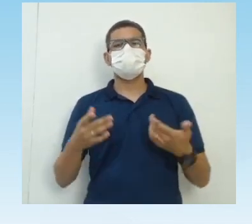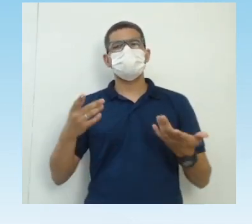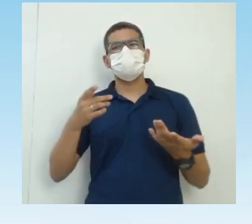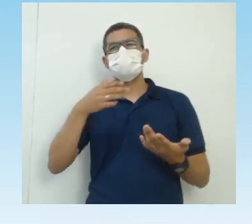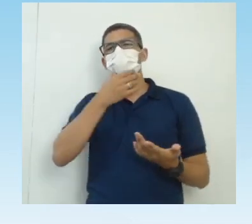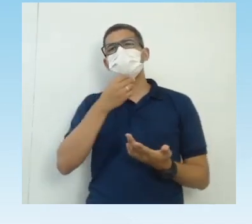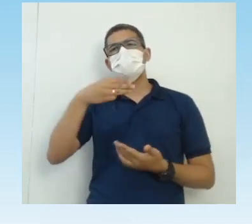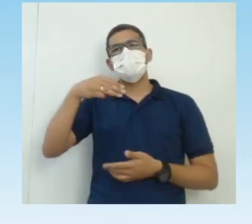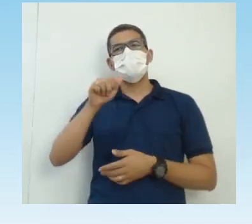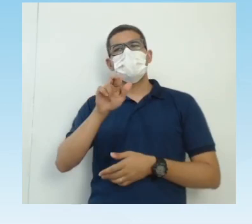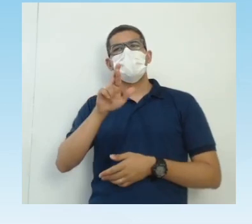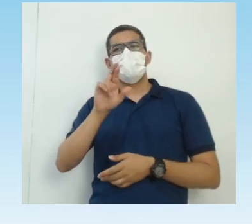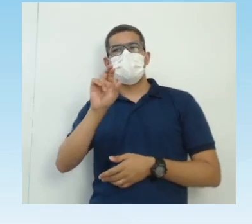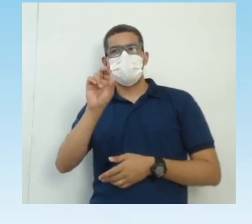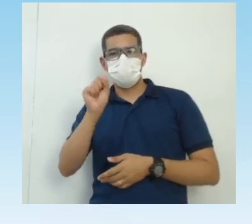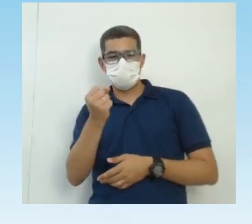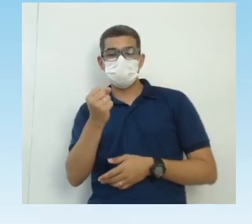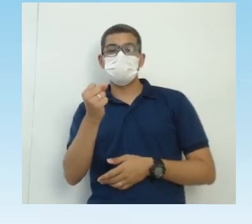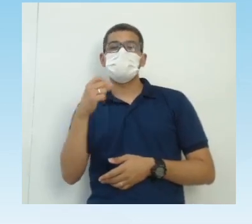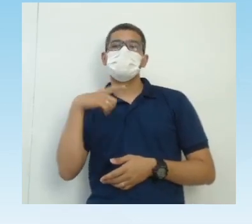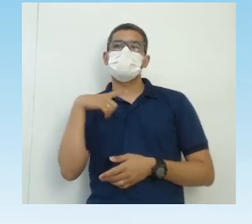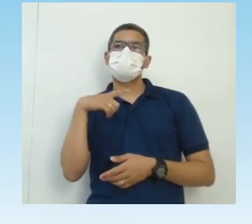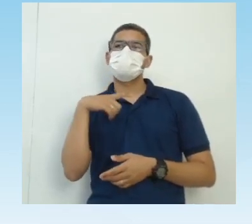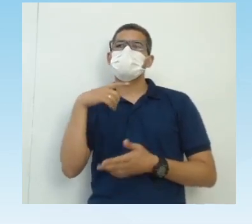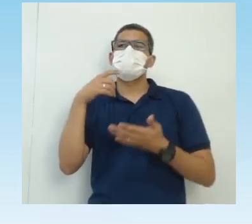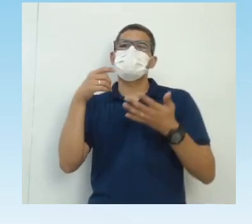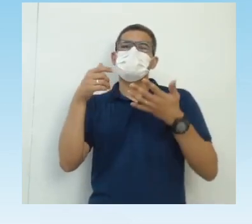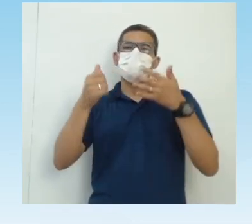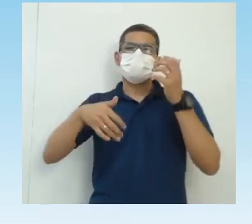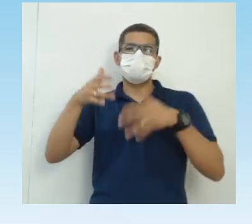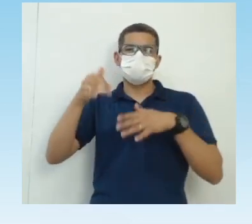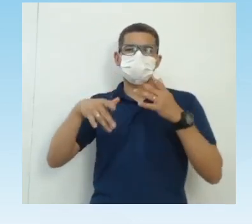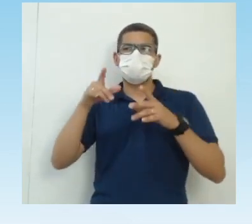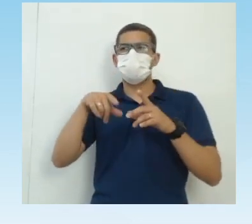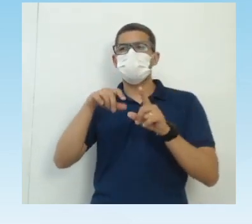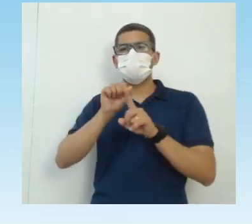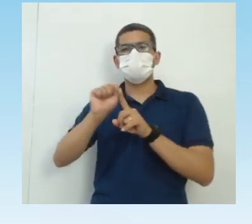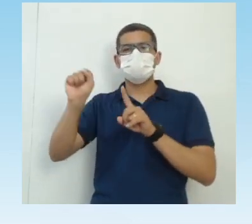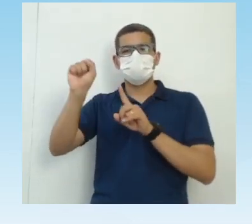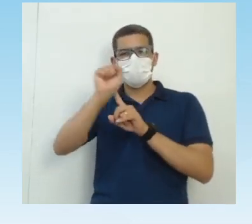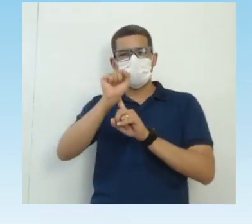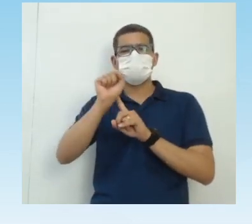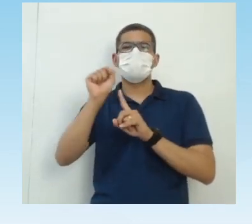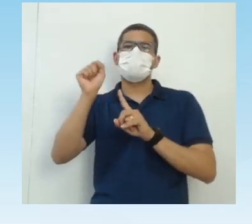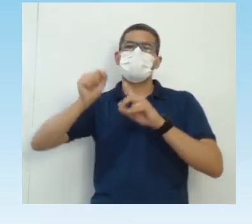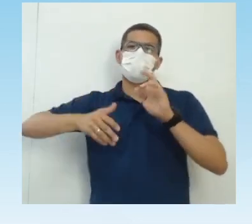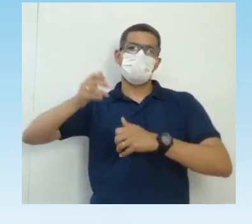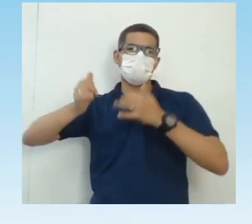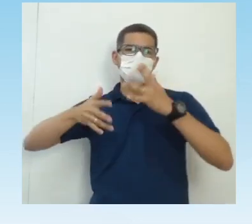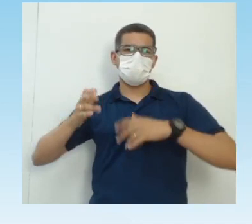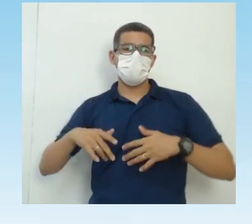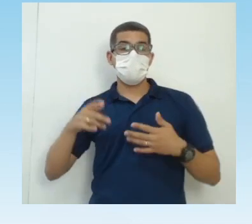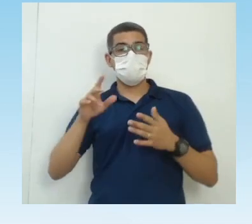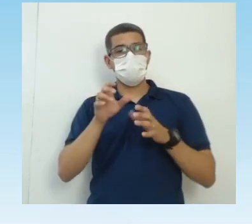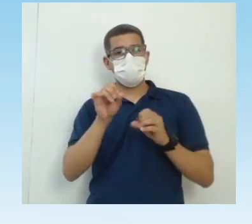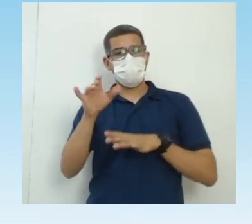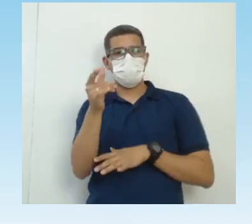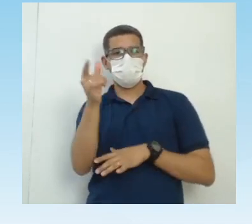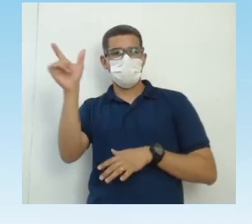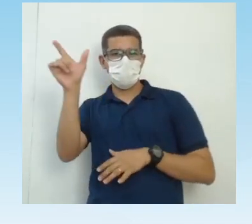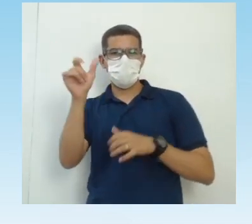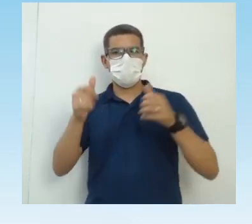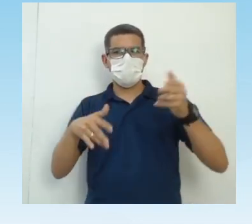luta de classes e a gente já conhece, está aí na sociologia como um dos principais sociólogos que eu mencionei para vocês em outra aula aqui agora há